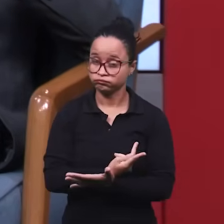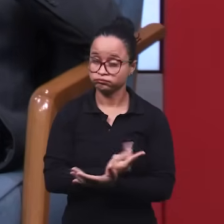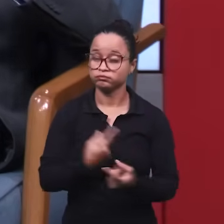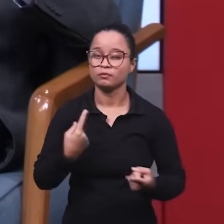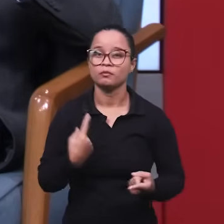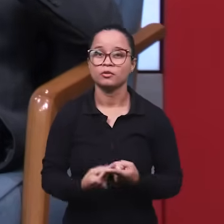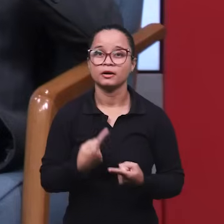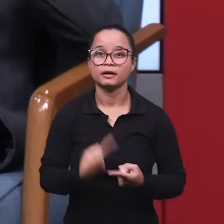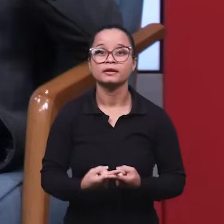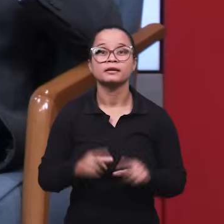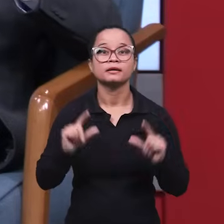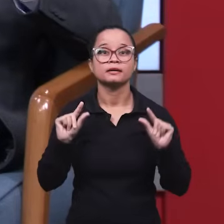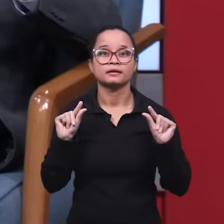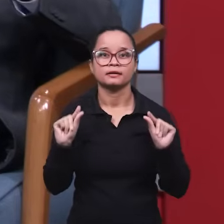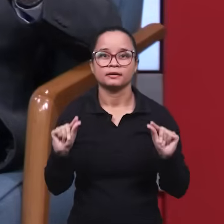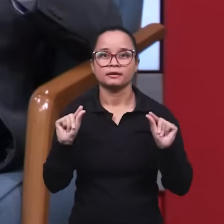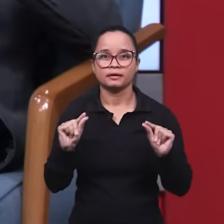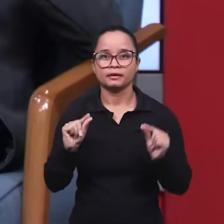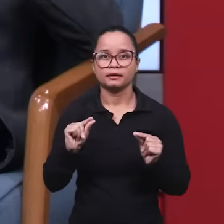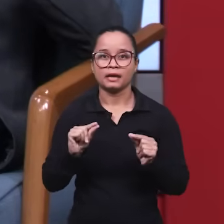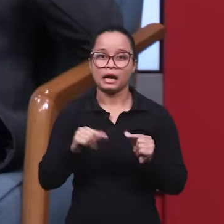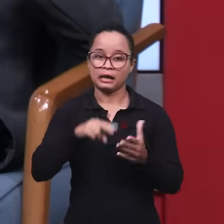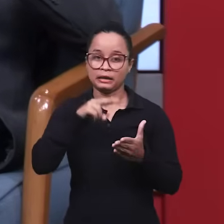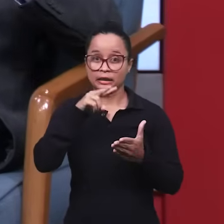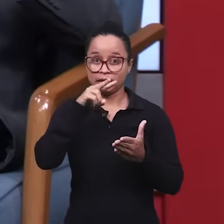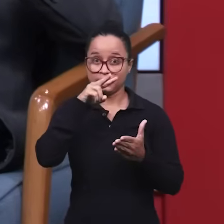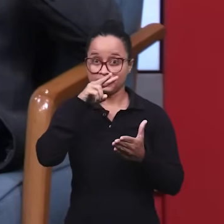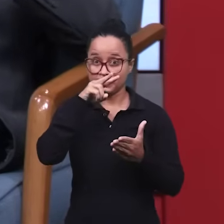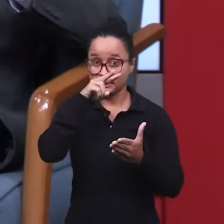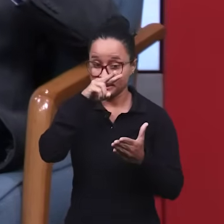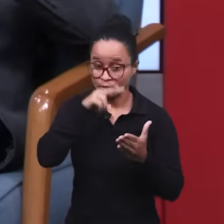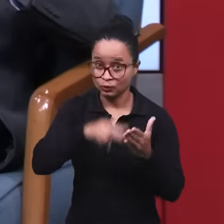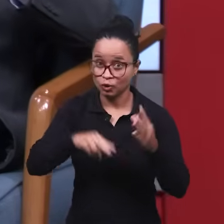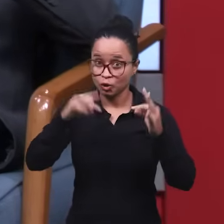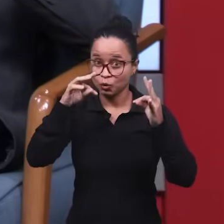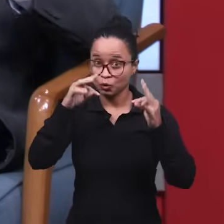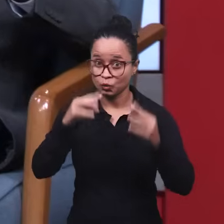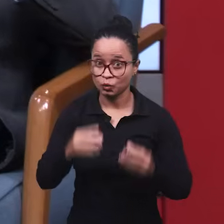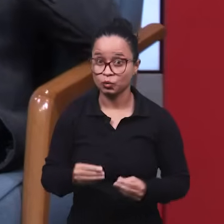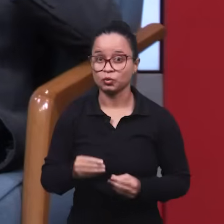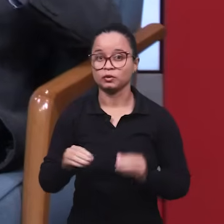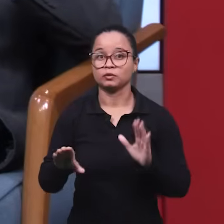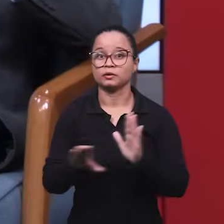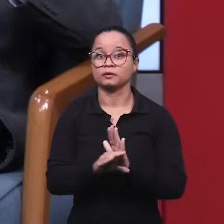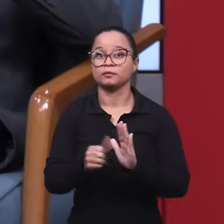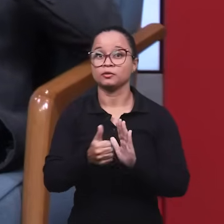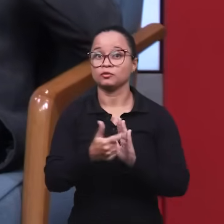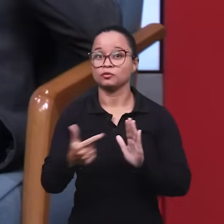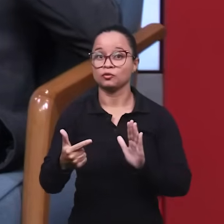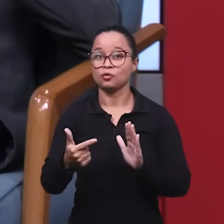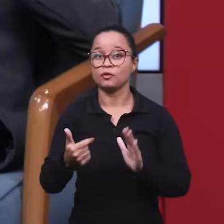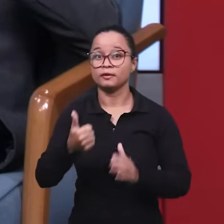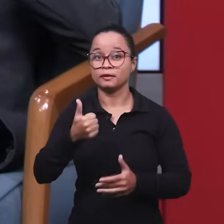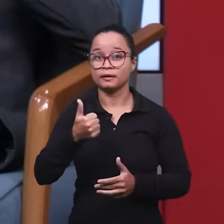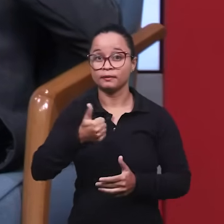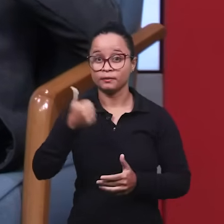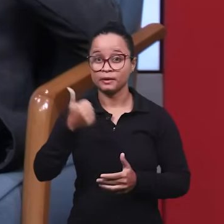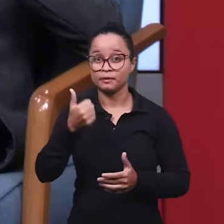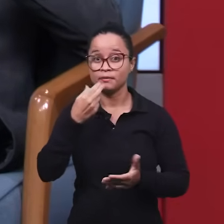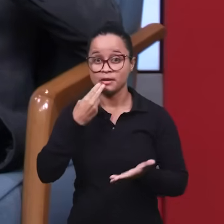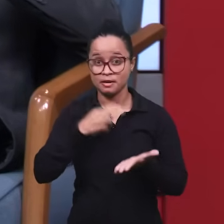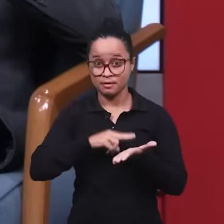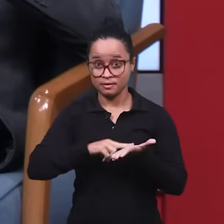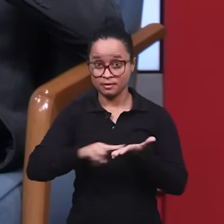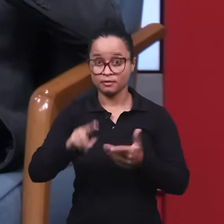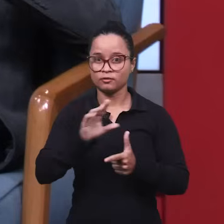por não completar a leitura total do capítulo 12 da primeira carta aos Coríntios.